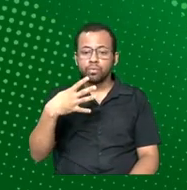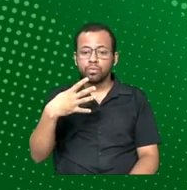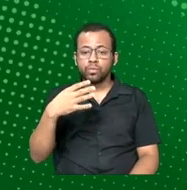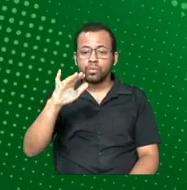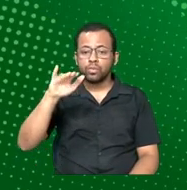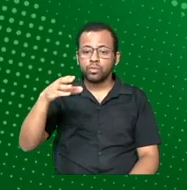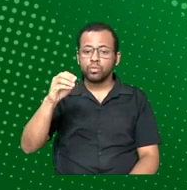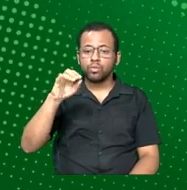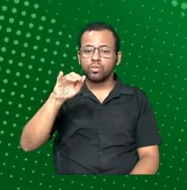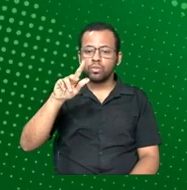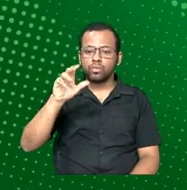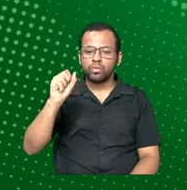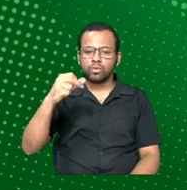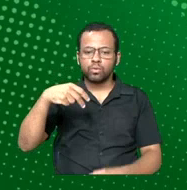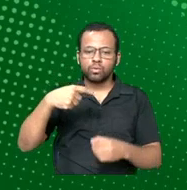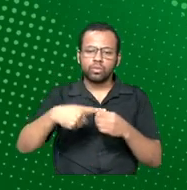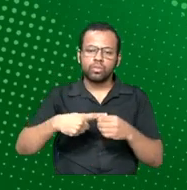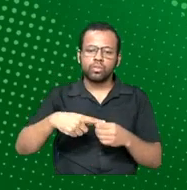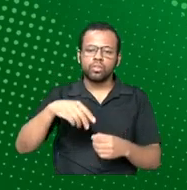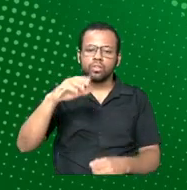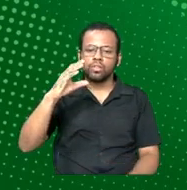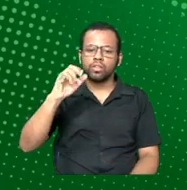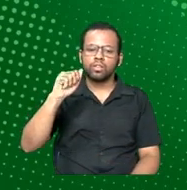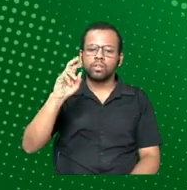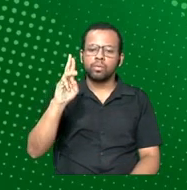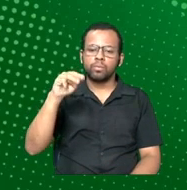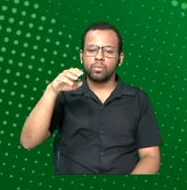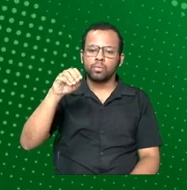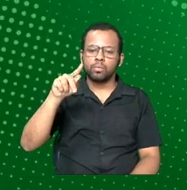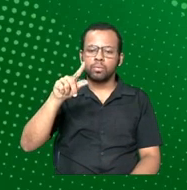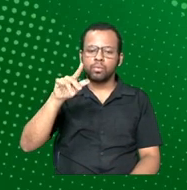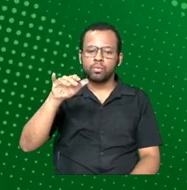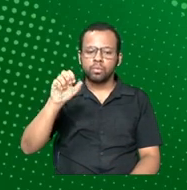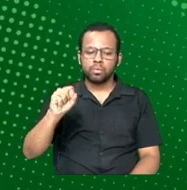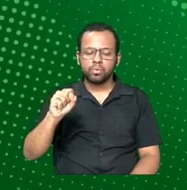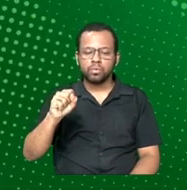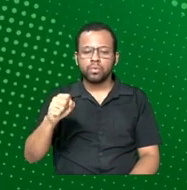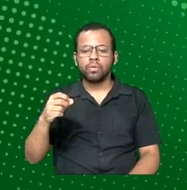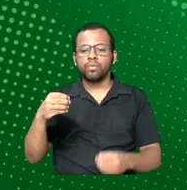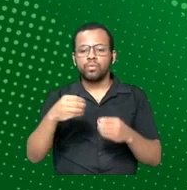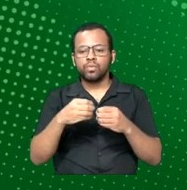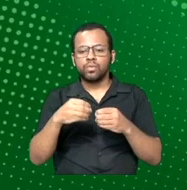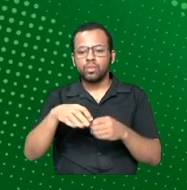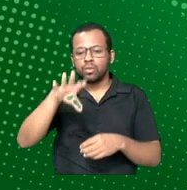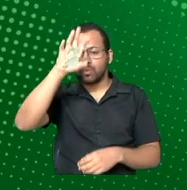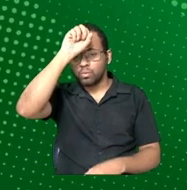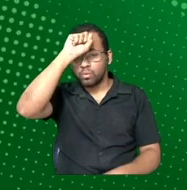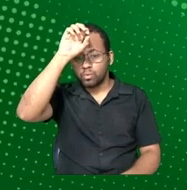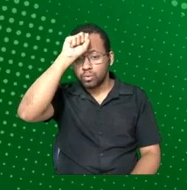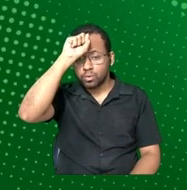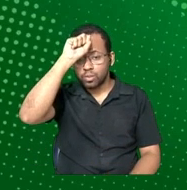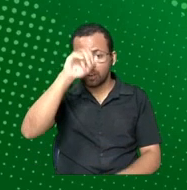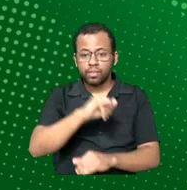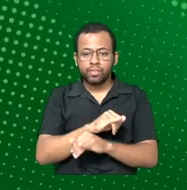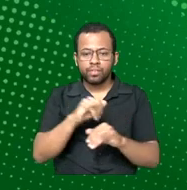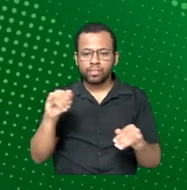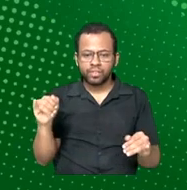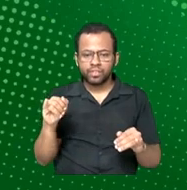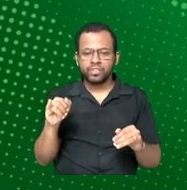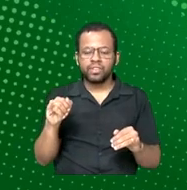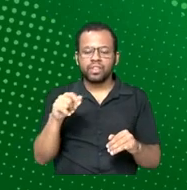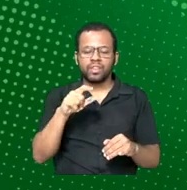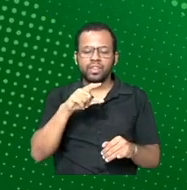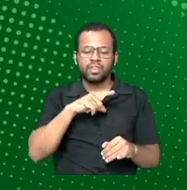que legal olha aí gente importe Os Presentes Papelaria visual Samu lá para não errar viu é o Sambô